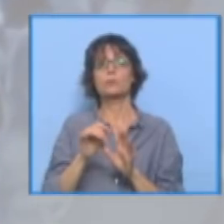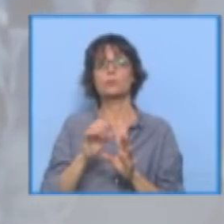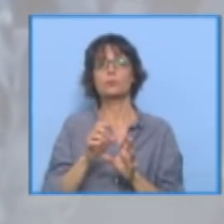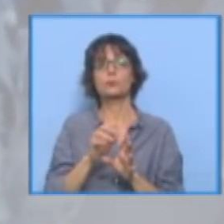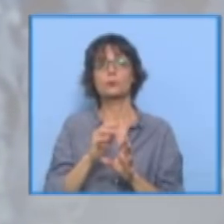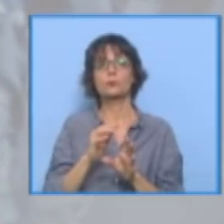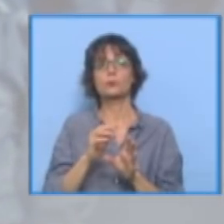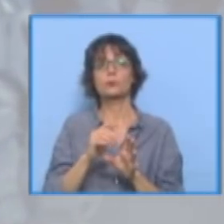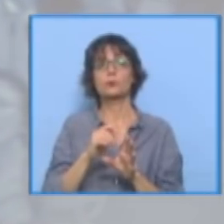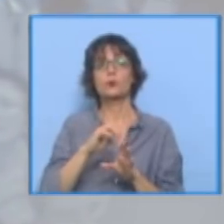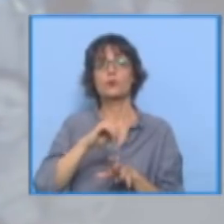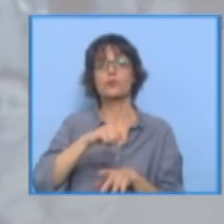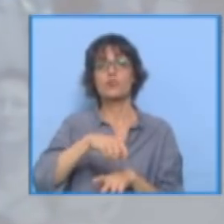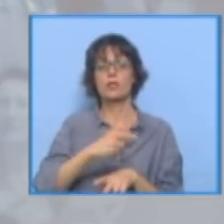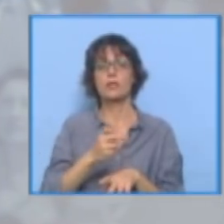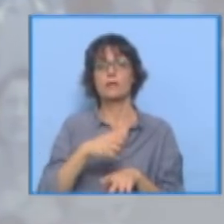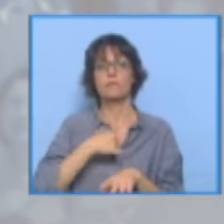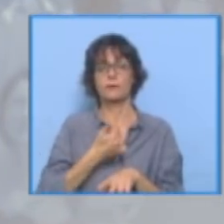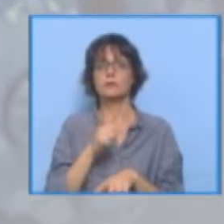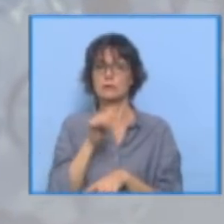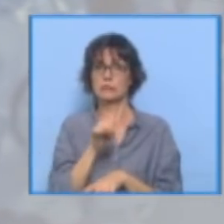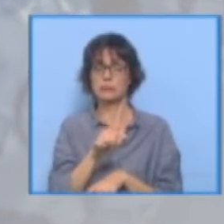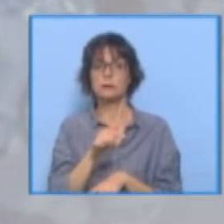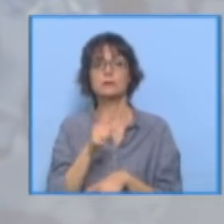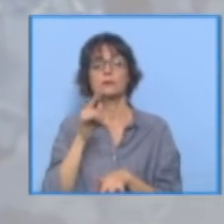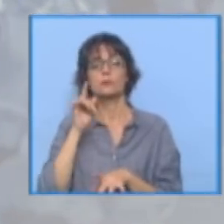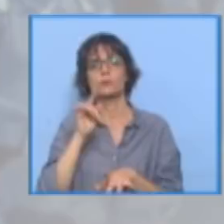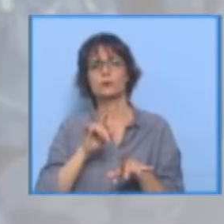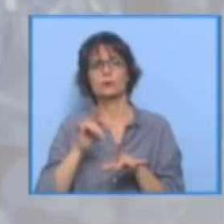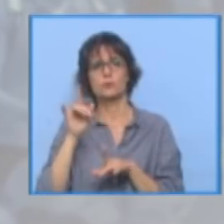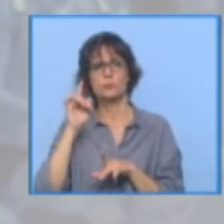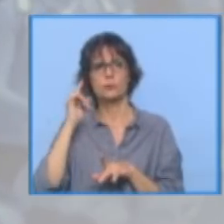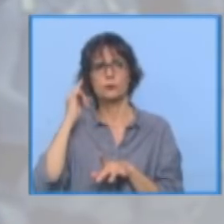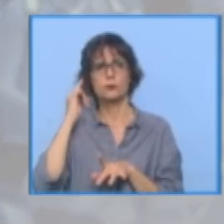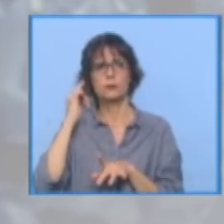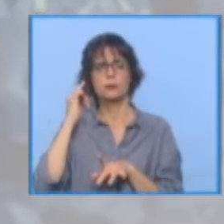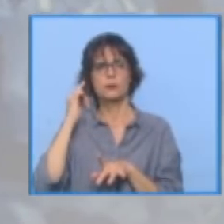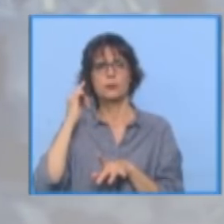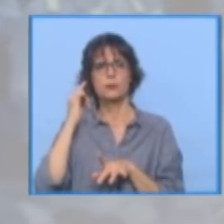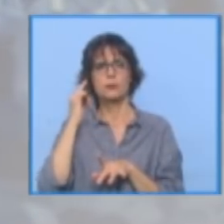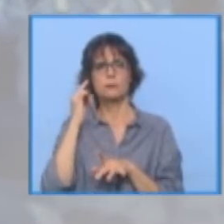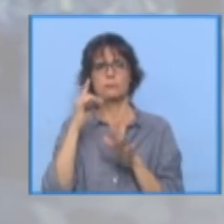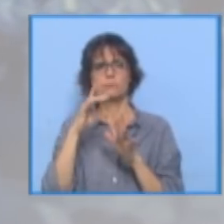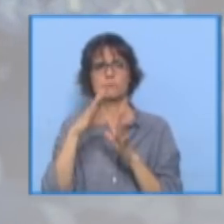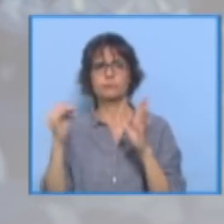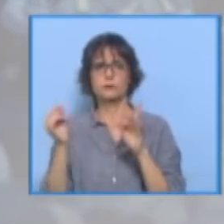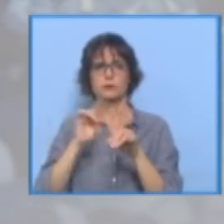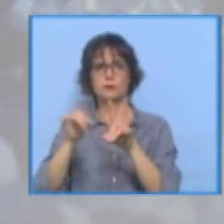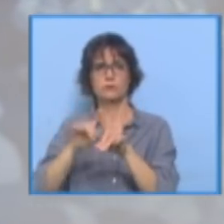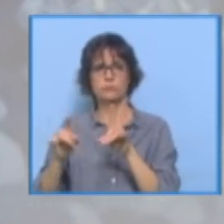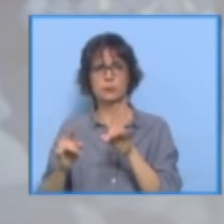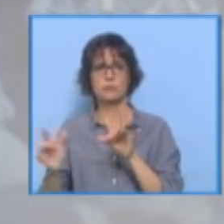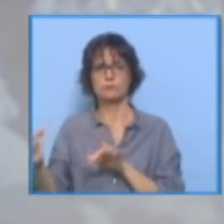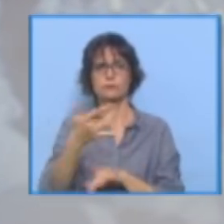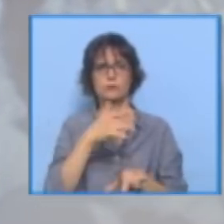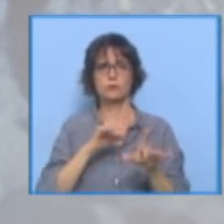estilos, desde o K-pop da Coreia. Isto acho que é importante dar o contexto primeiro. Elas vêm de 14 países atualmente.